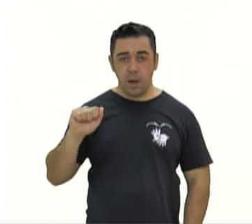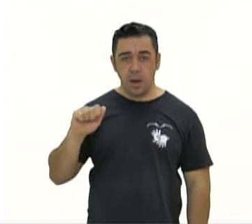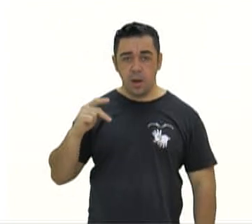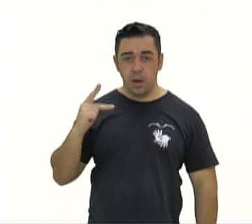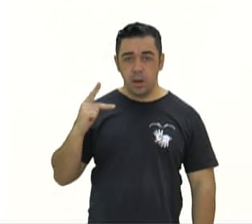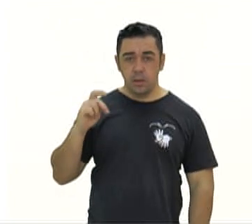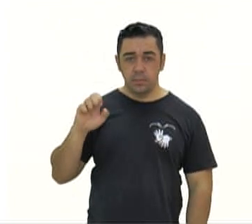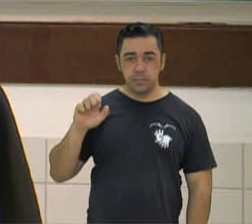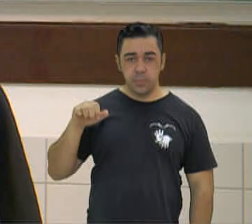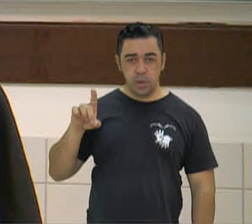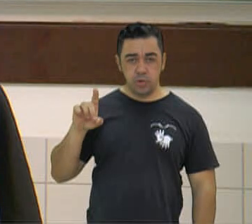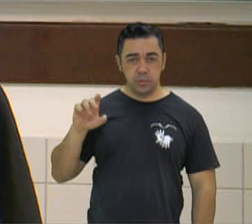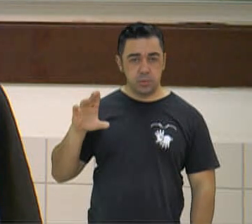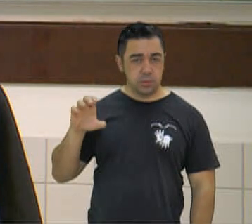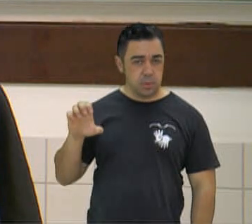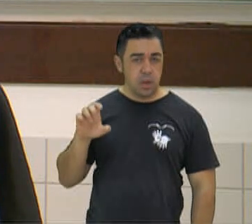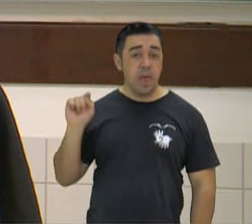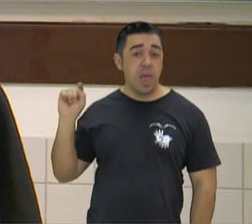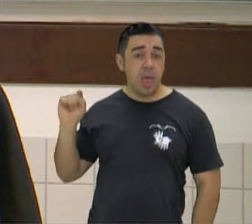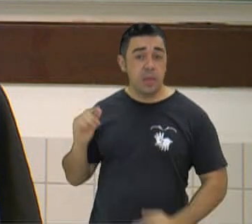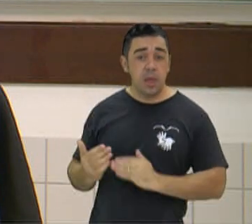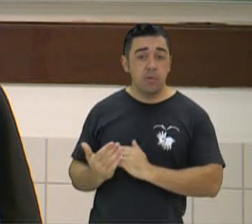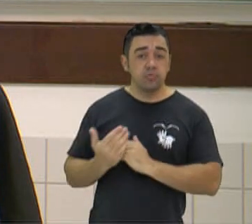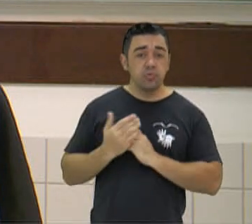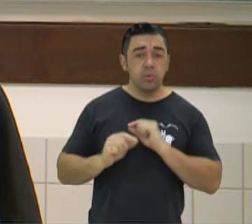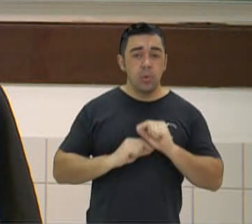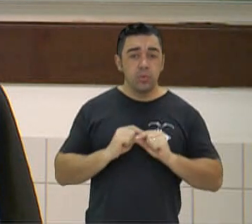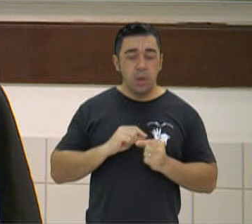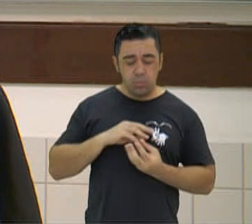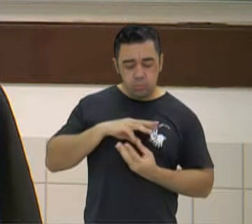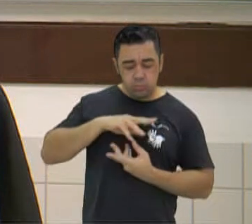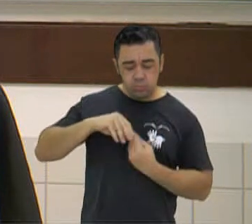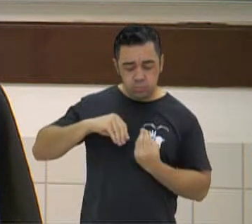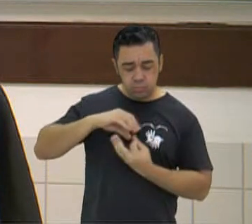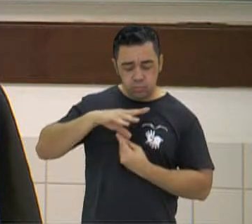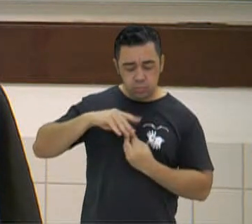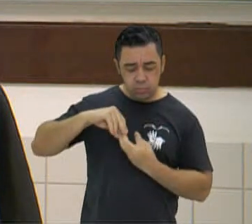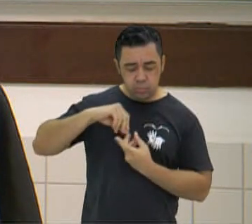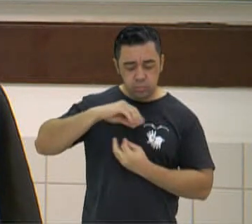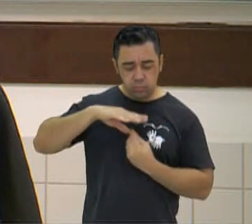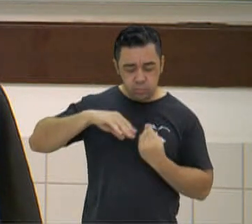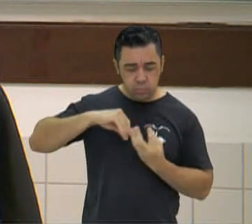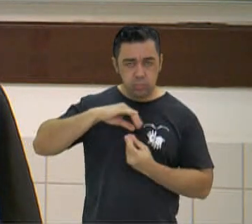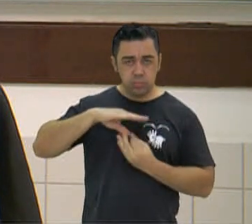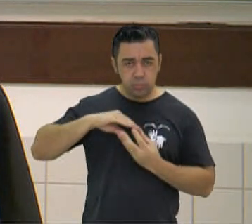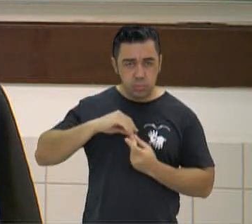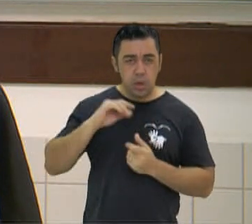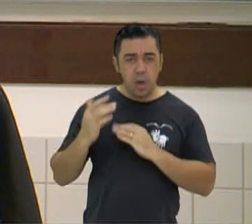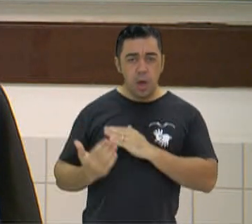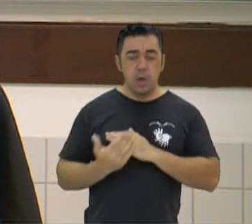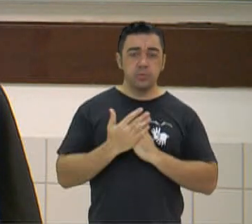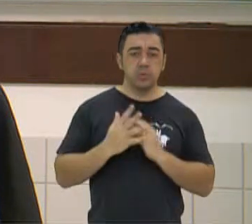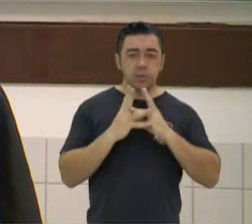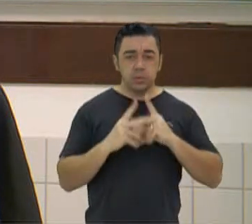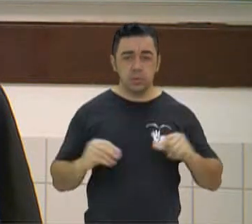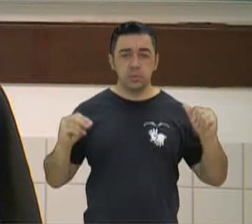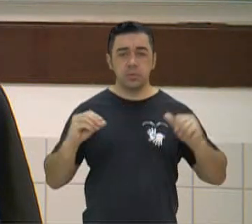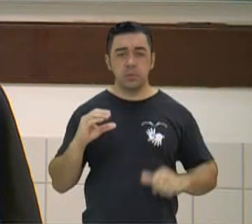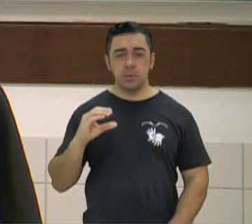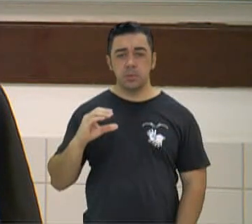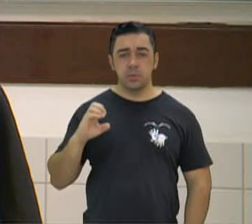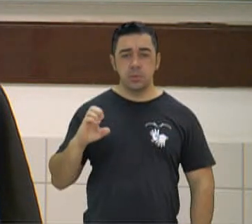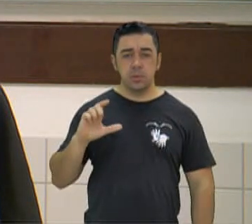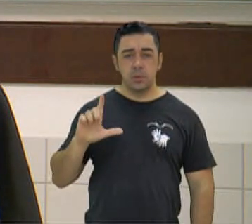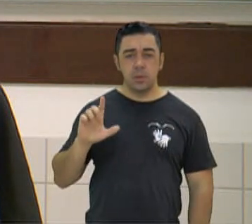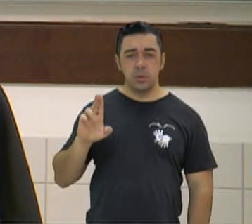animais, essa estrutura tem a função de ajudar na digestão. É cheia de bactérias que ajudam na digestão da celulose. A gente não precisa disso, a